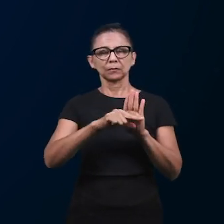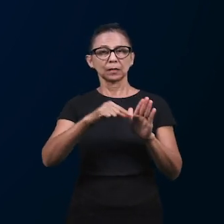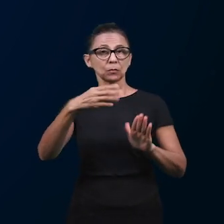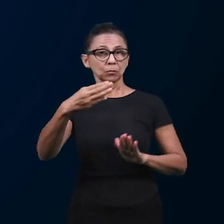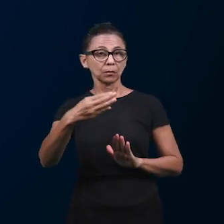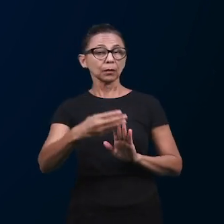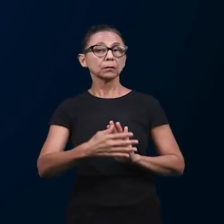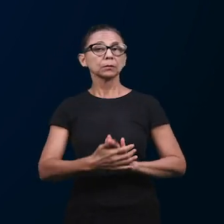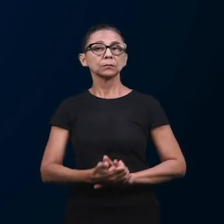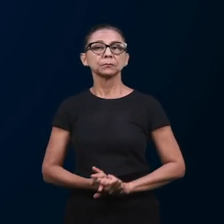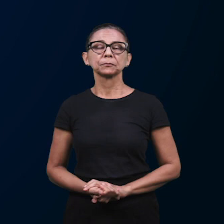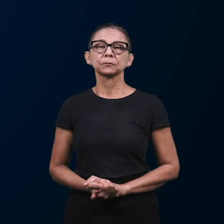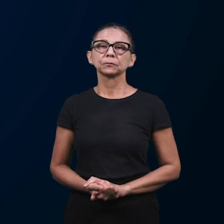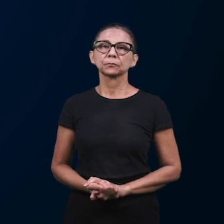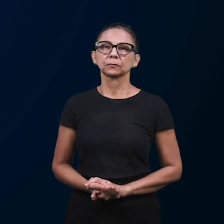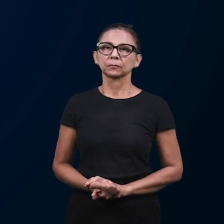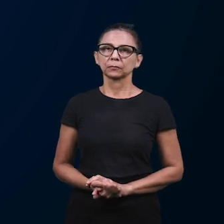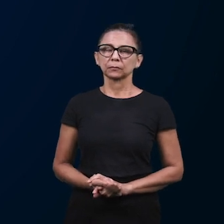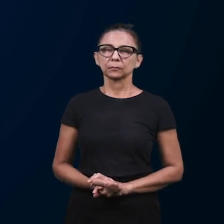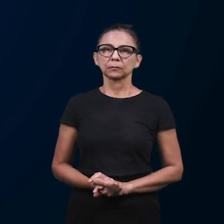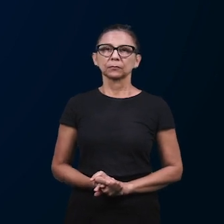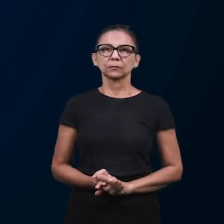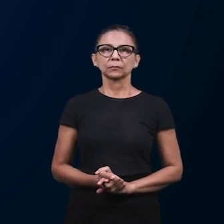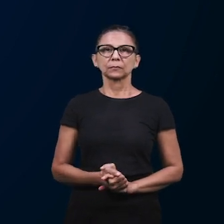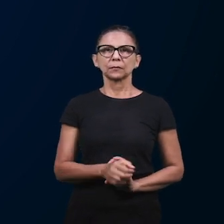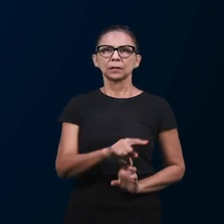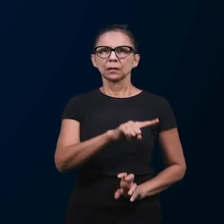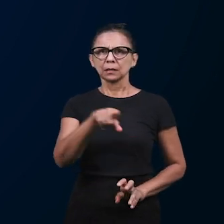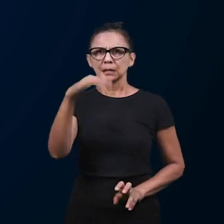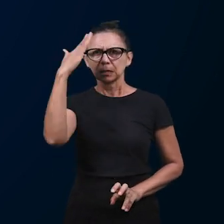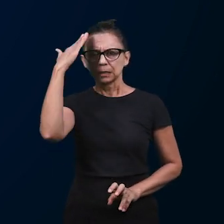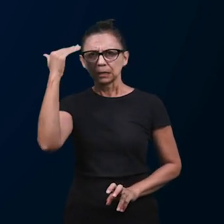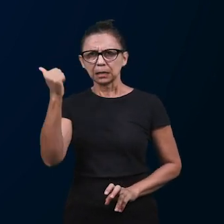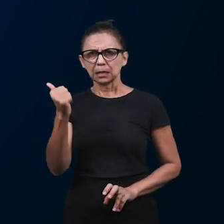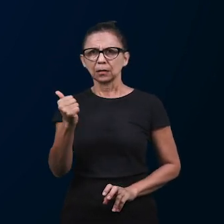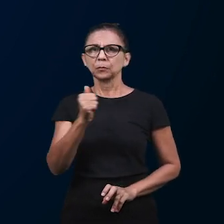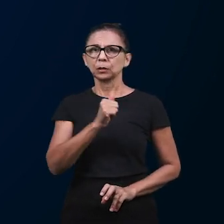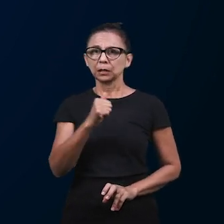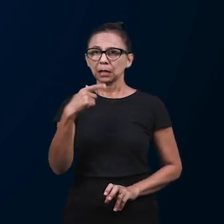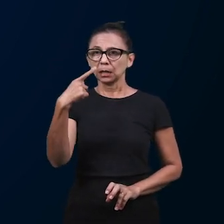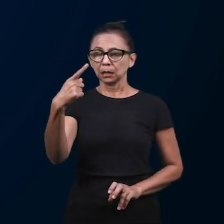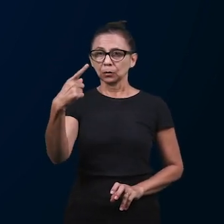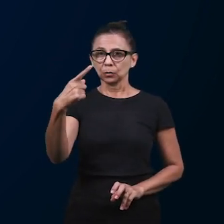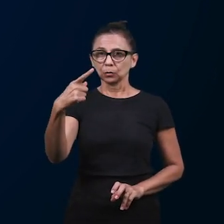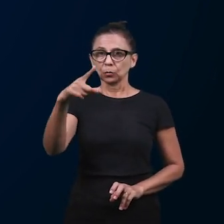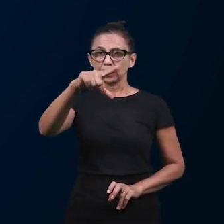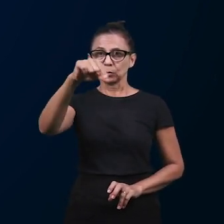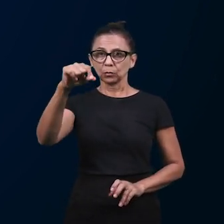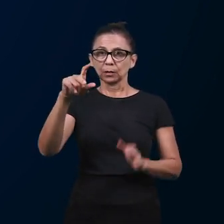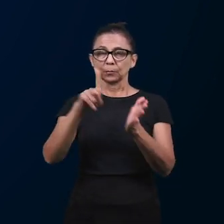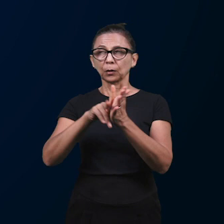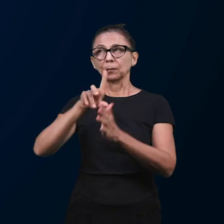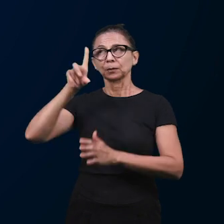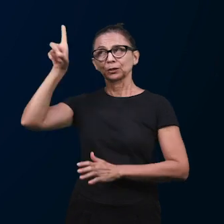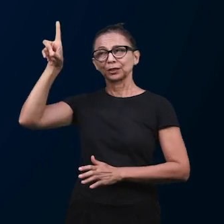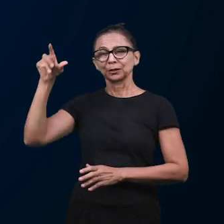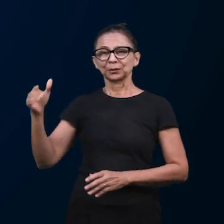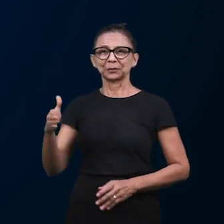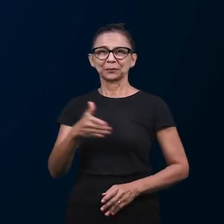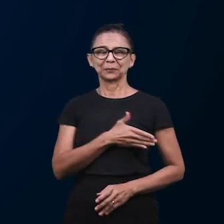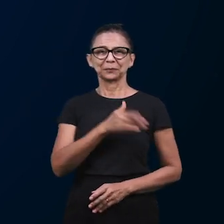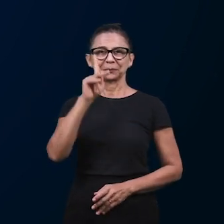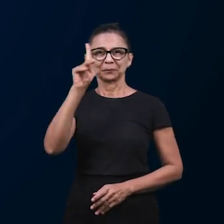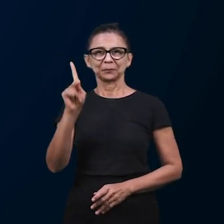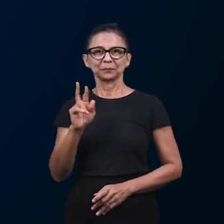1, verso 4, que diz: sabendo, amados irmãos, que a vossa eleição é de Deus. A paz do